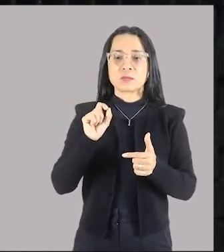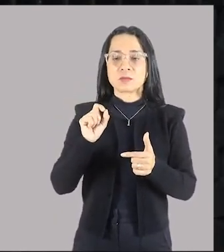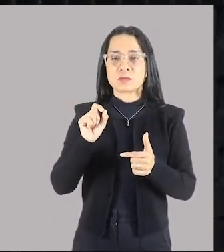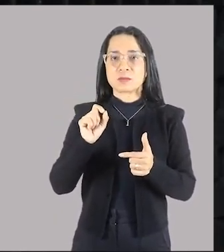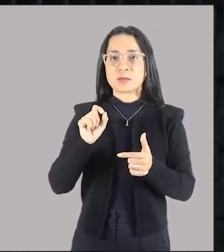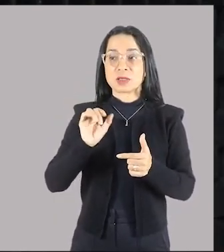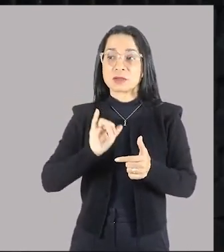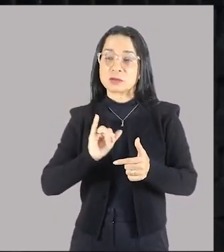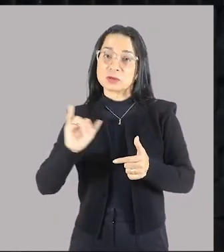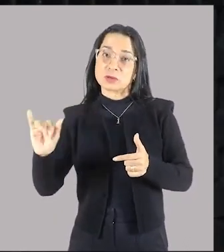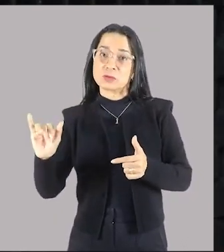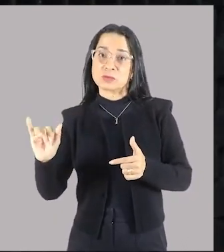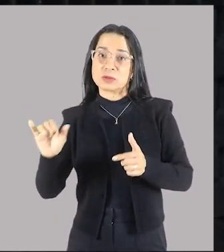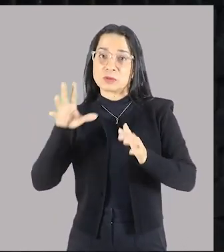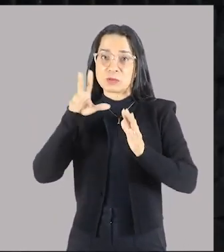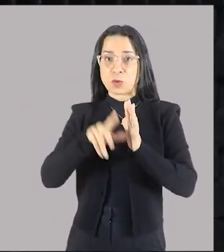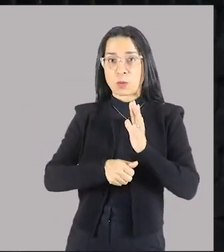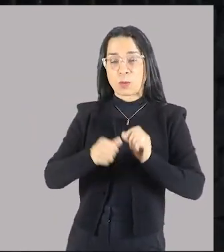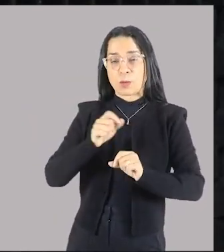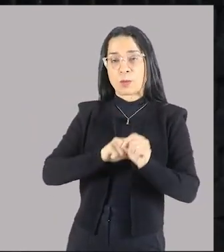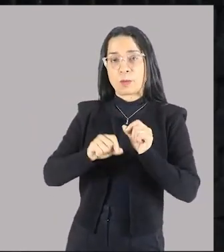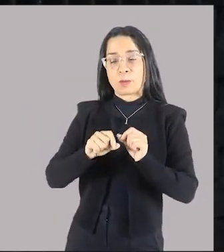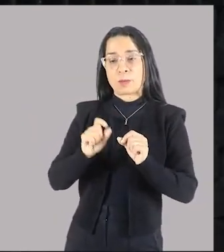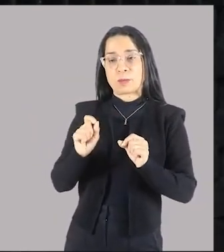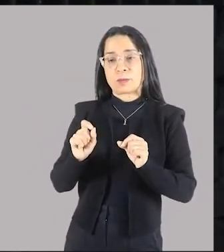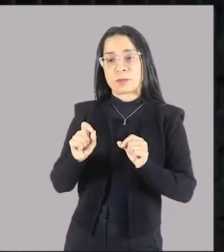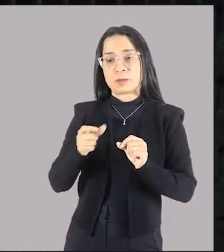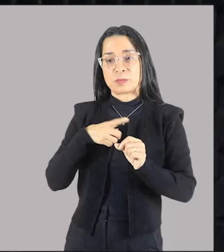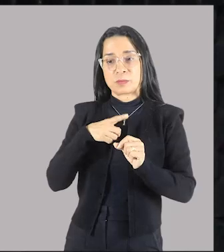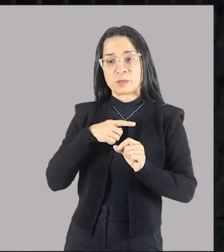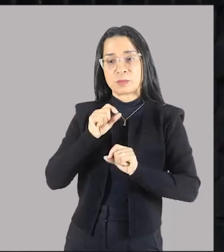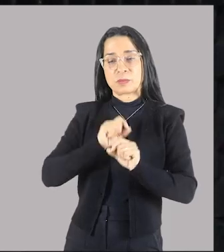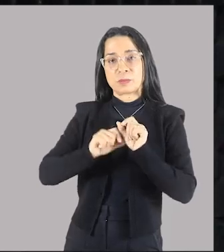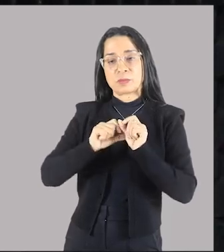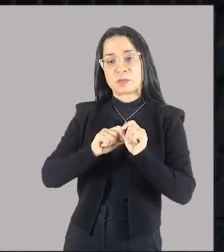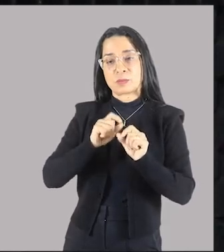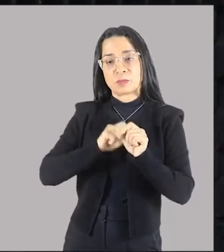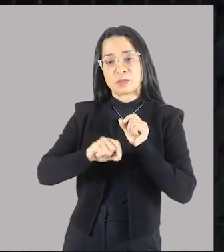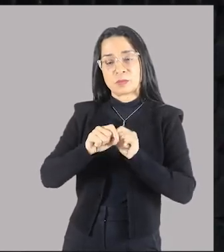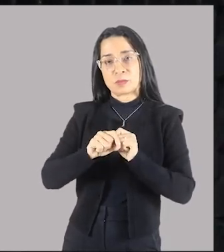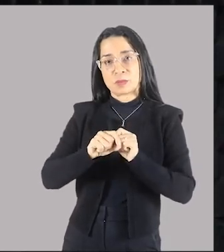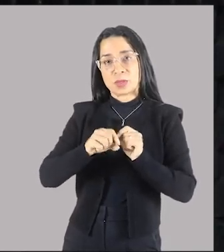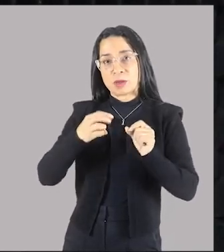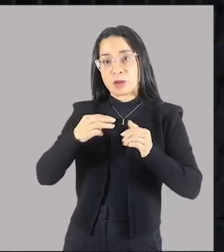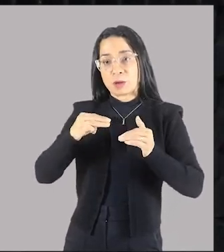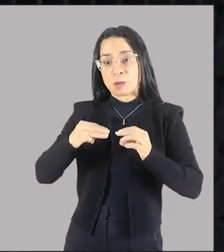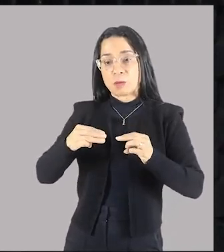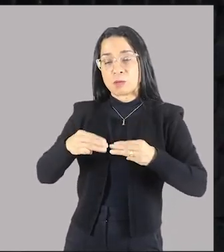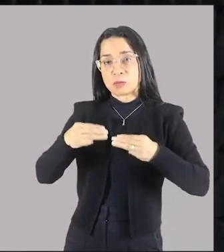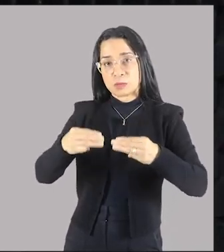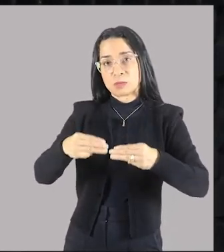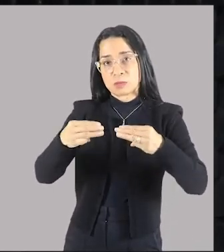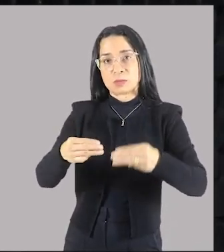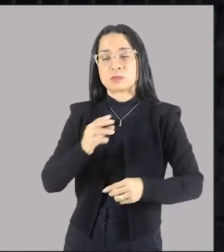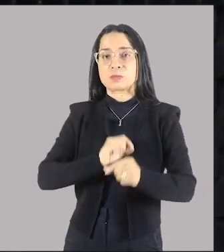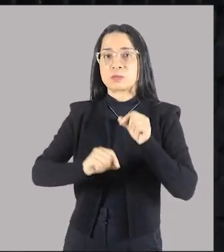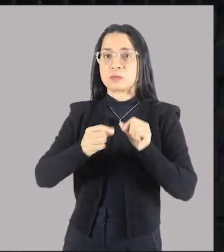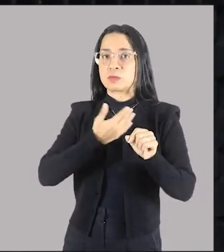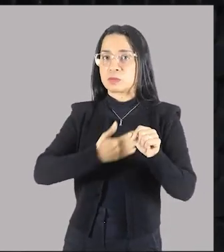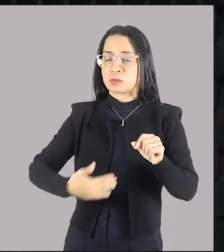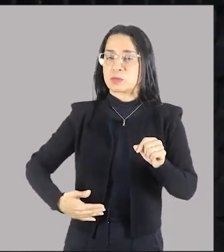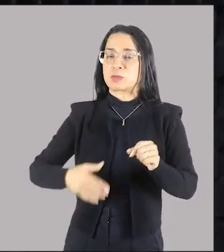corrupção, envolvendo, inclusive, os ministérios do governo Collor. Né? Começa por ali.